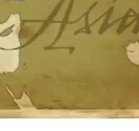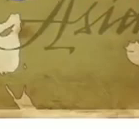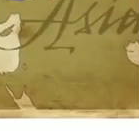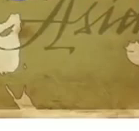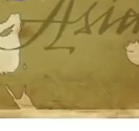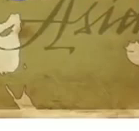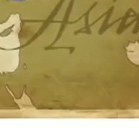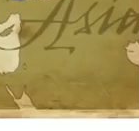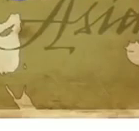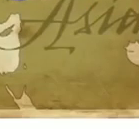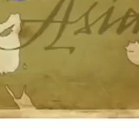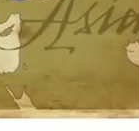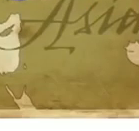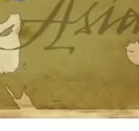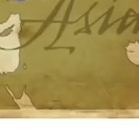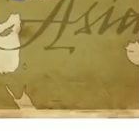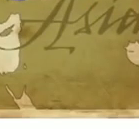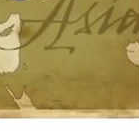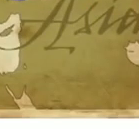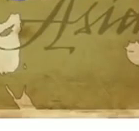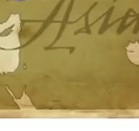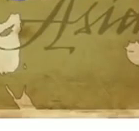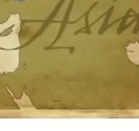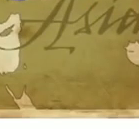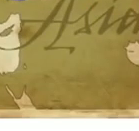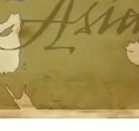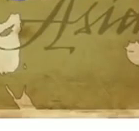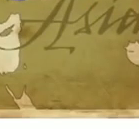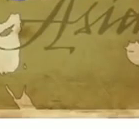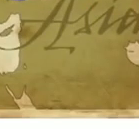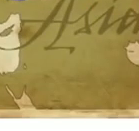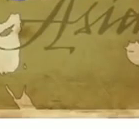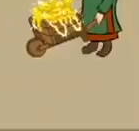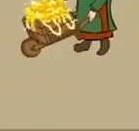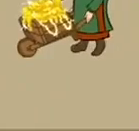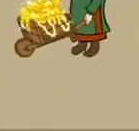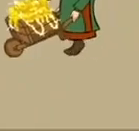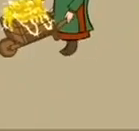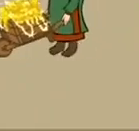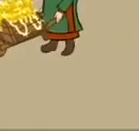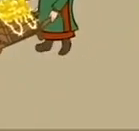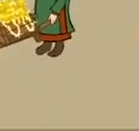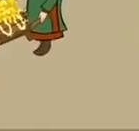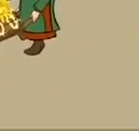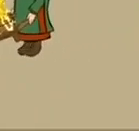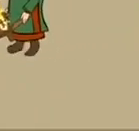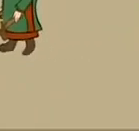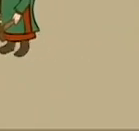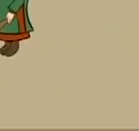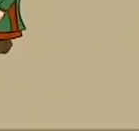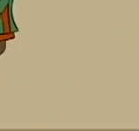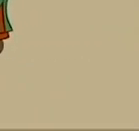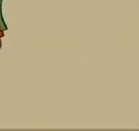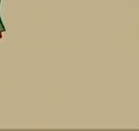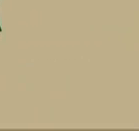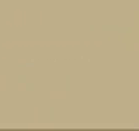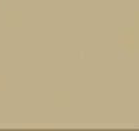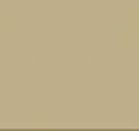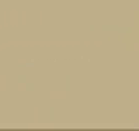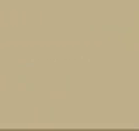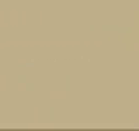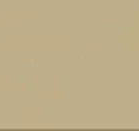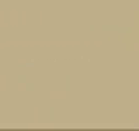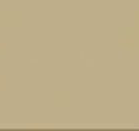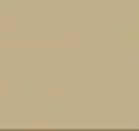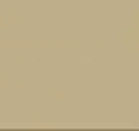a passagem pelo Bósforo, proibindo o acesso à Índia e à China. Diante desta situação, os portugueses